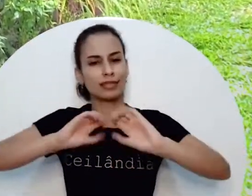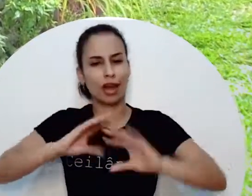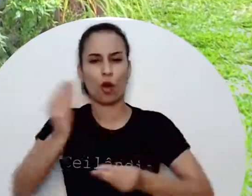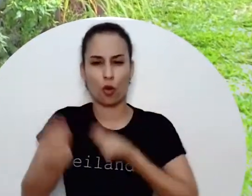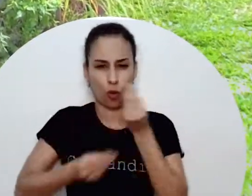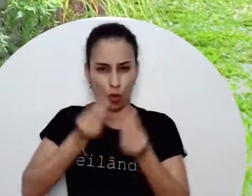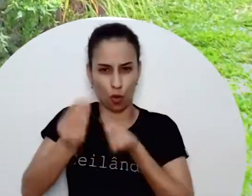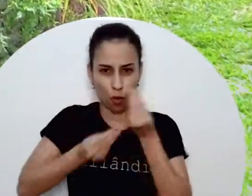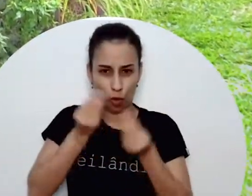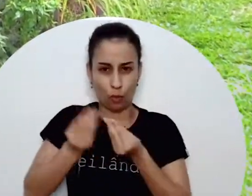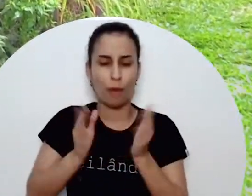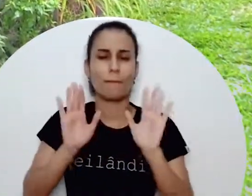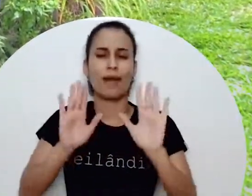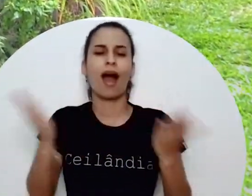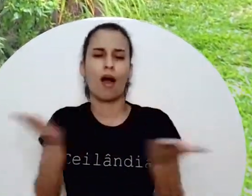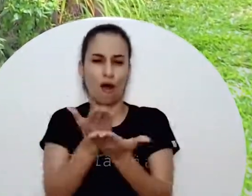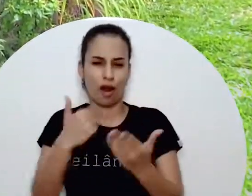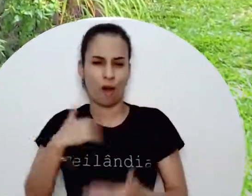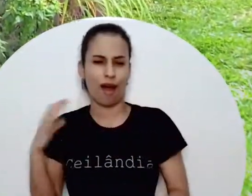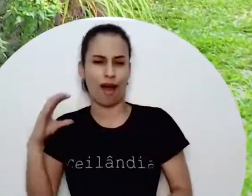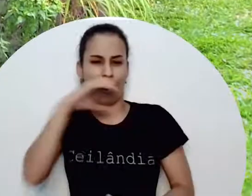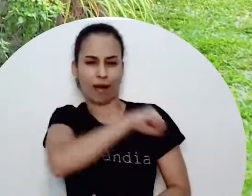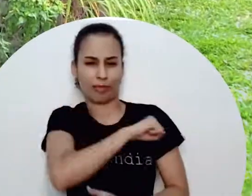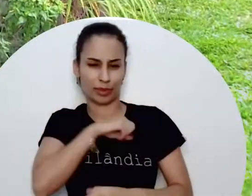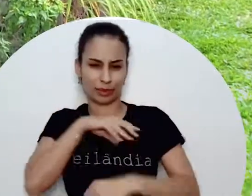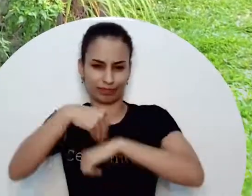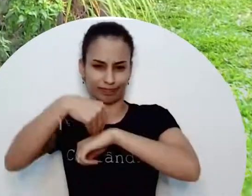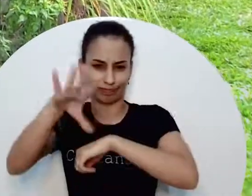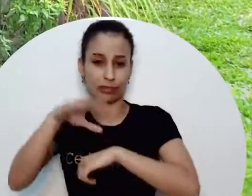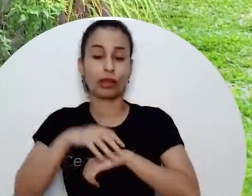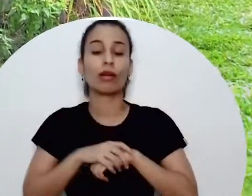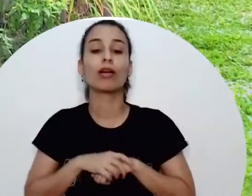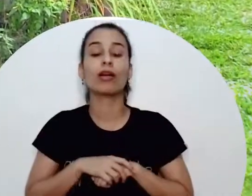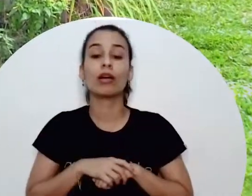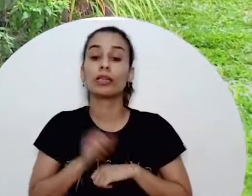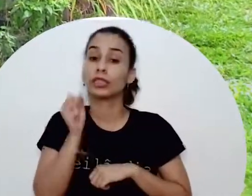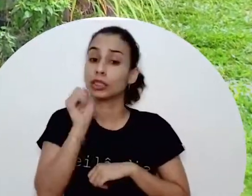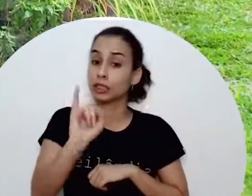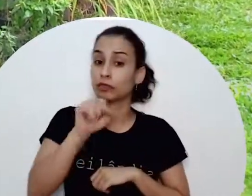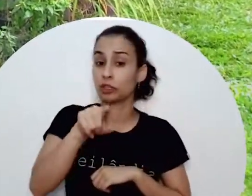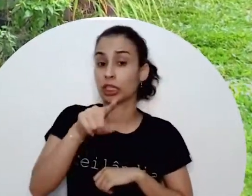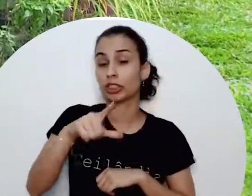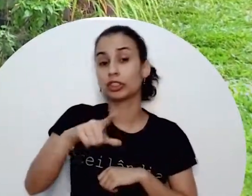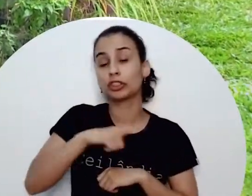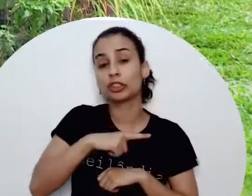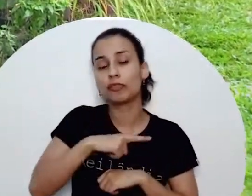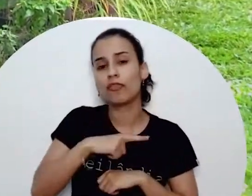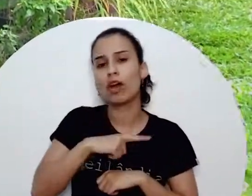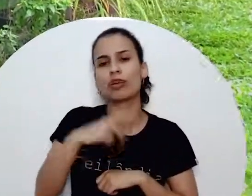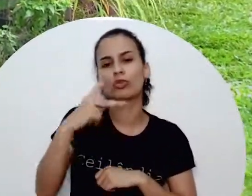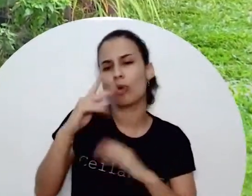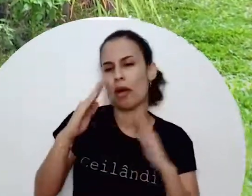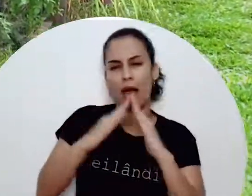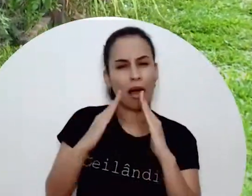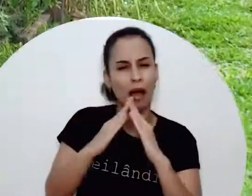depois ensinar com mais detalhes como é que se faz isso. Mas eu vou falar agora rapidamente que, se você tiver na sua casa,